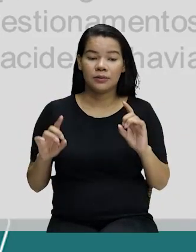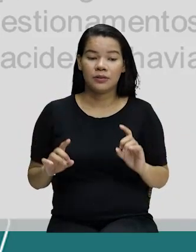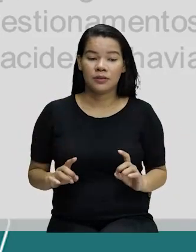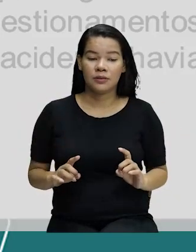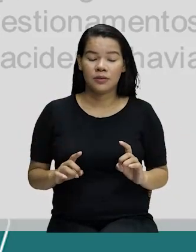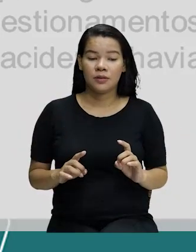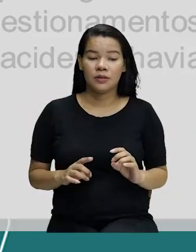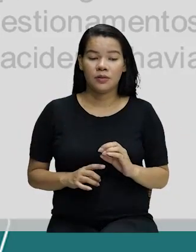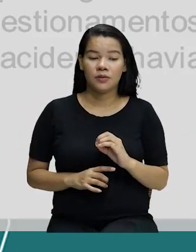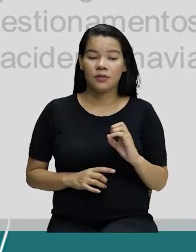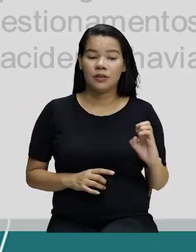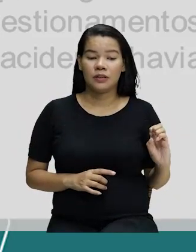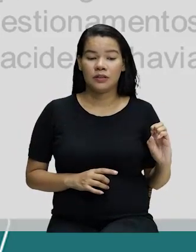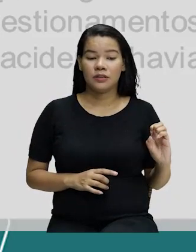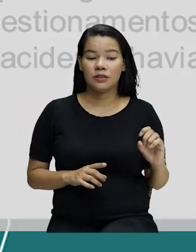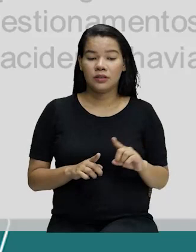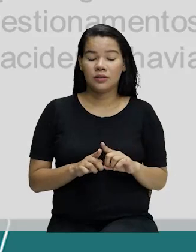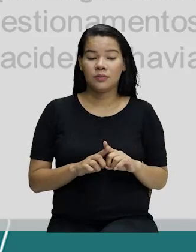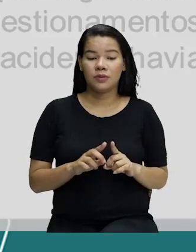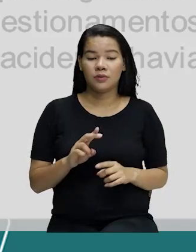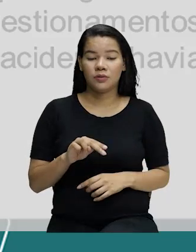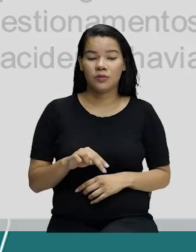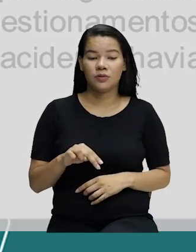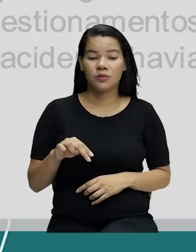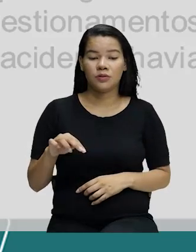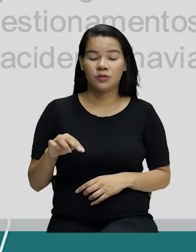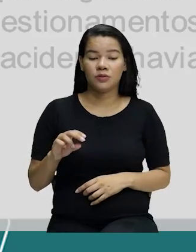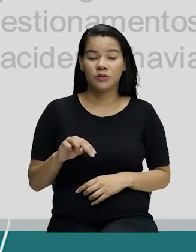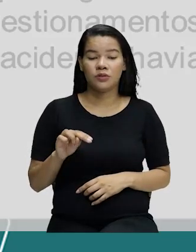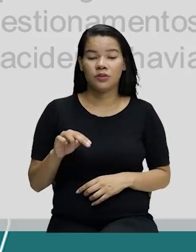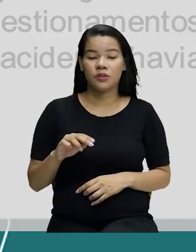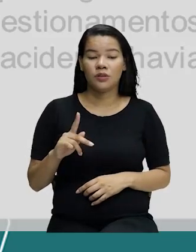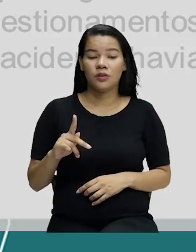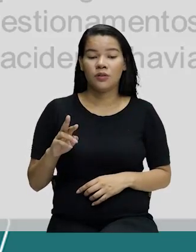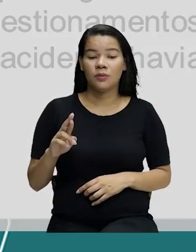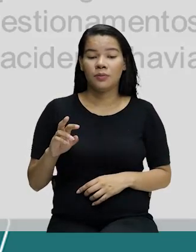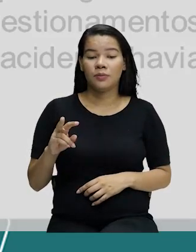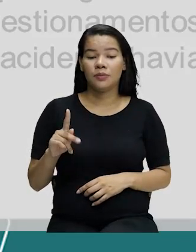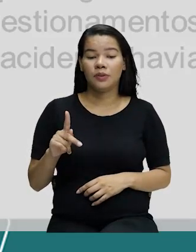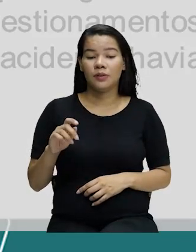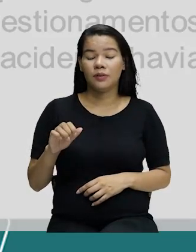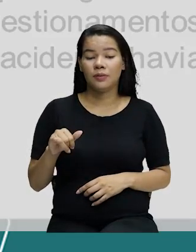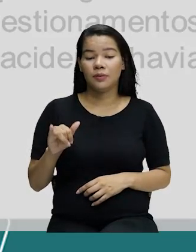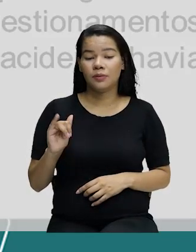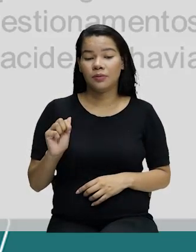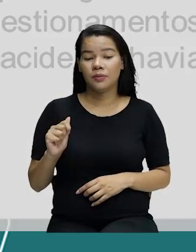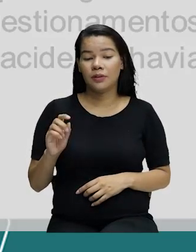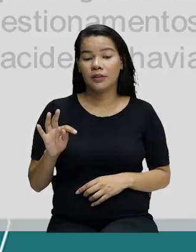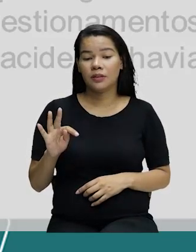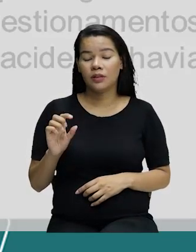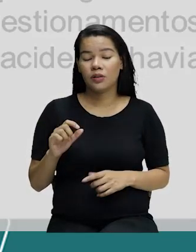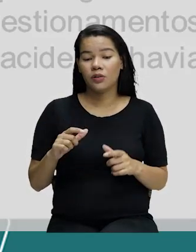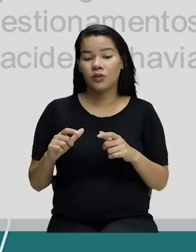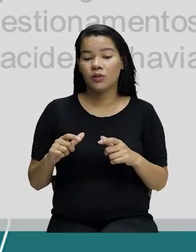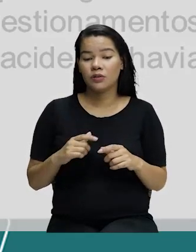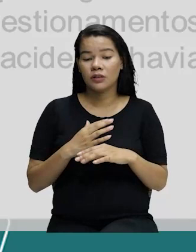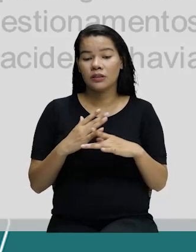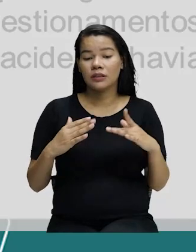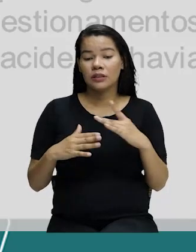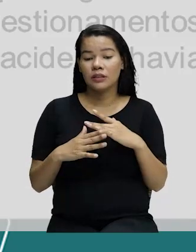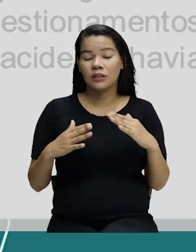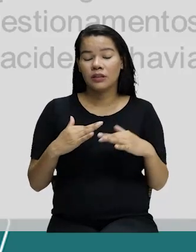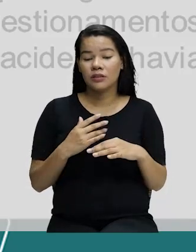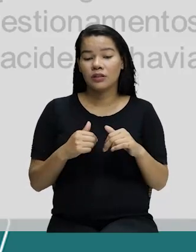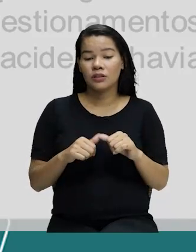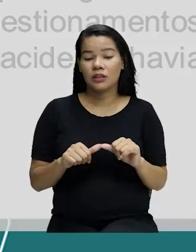para o oeste e norte de Pripyat, que é a cidade onde esse complexo estava localizado. É